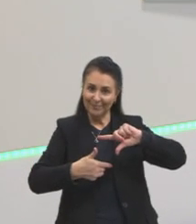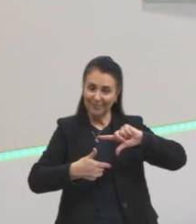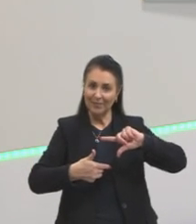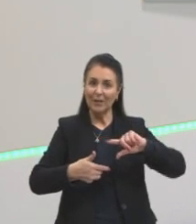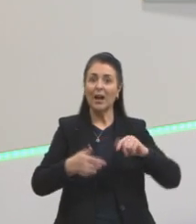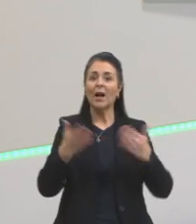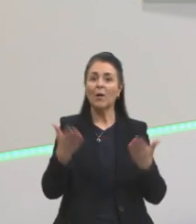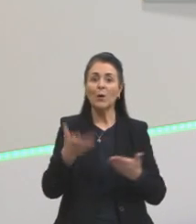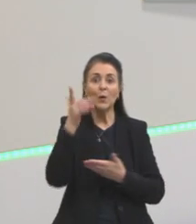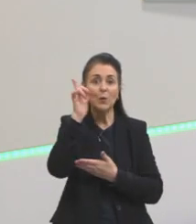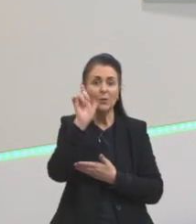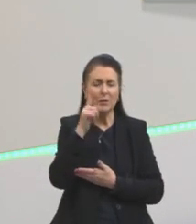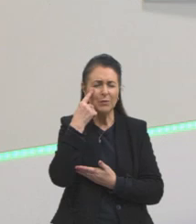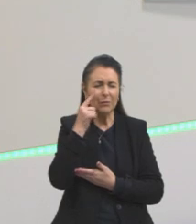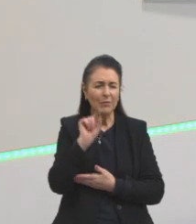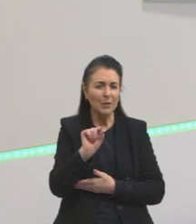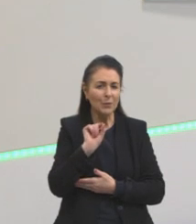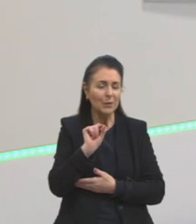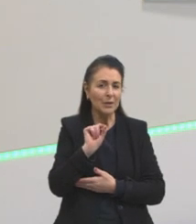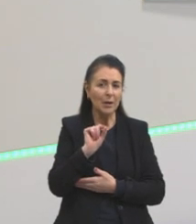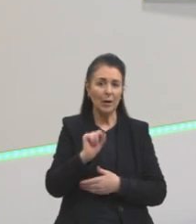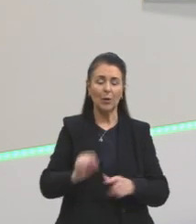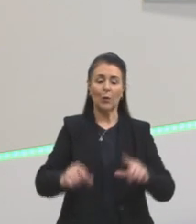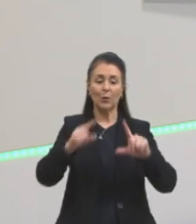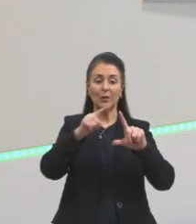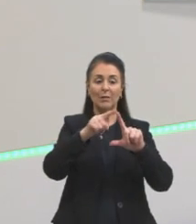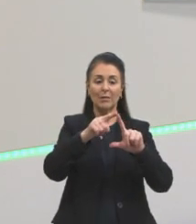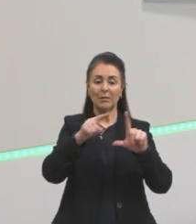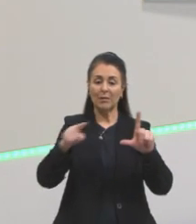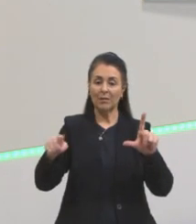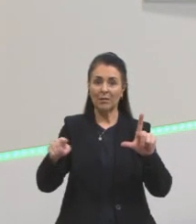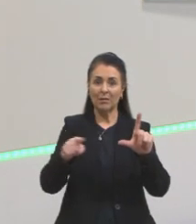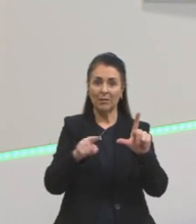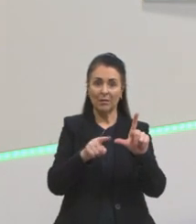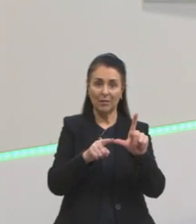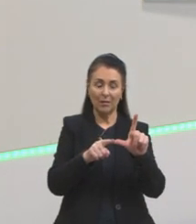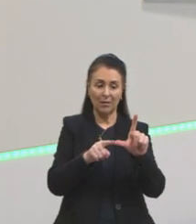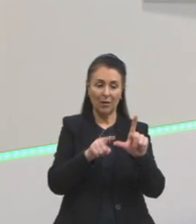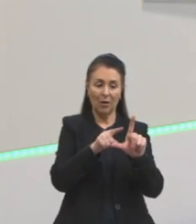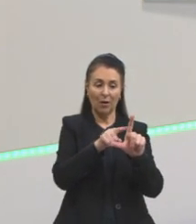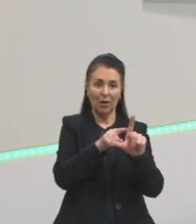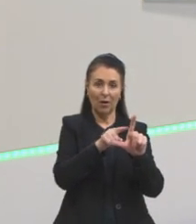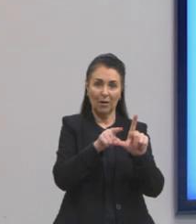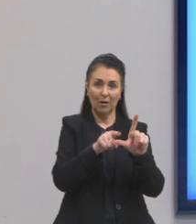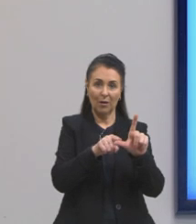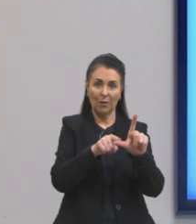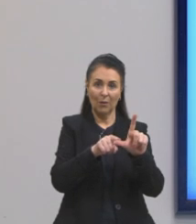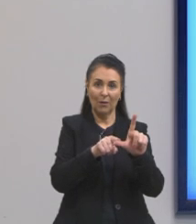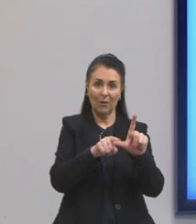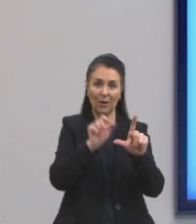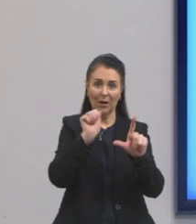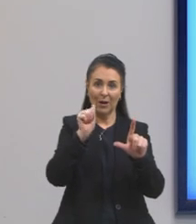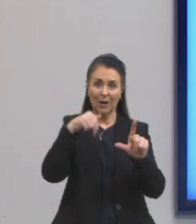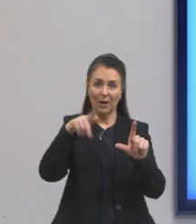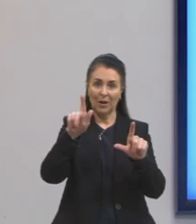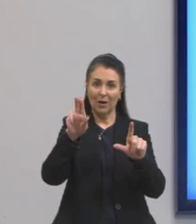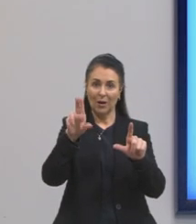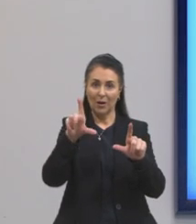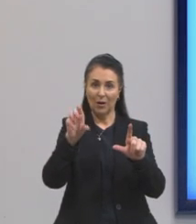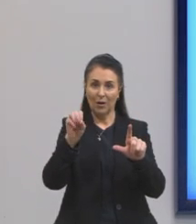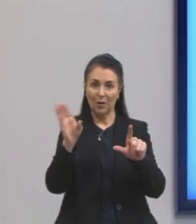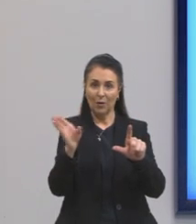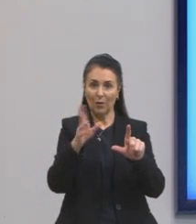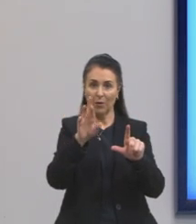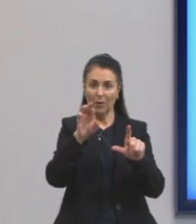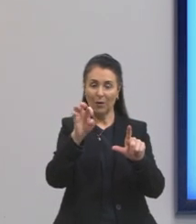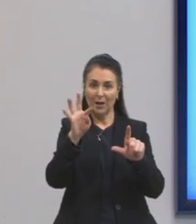eu consigo em um triângulo retângulo com ângulo reto nesse cantinho aqui ó e no próximo slide